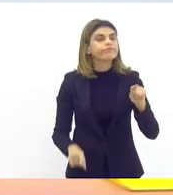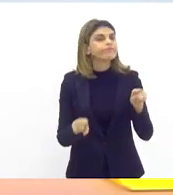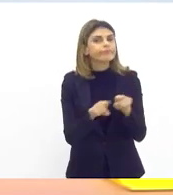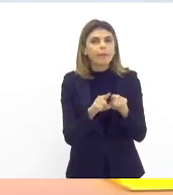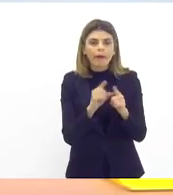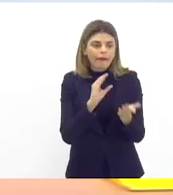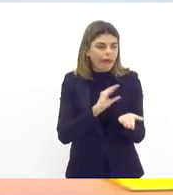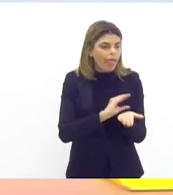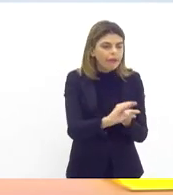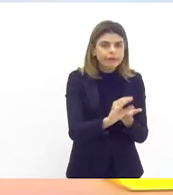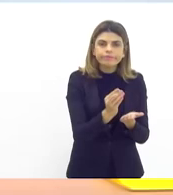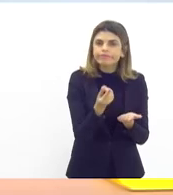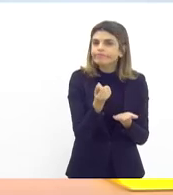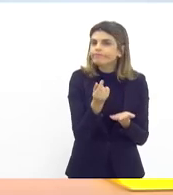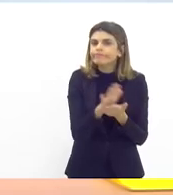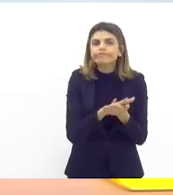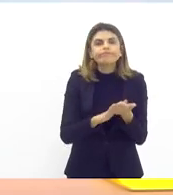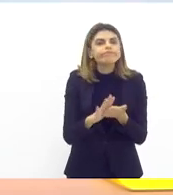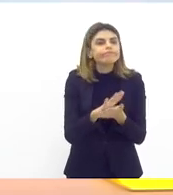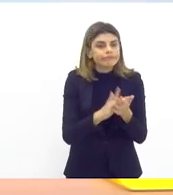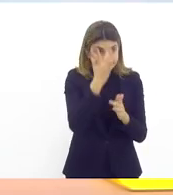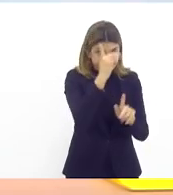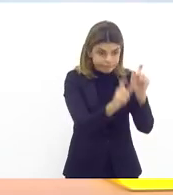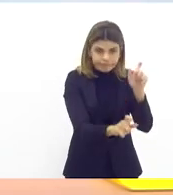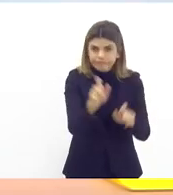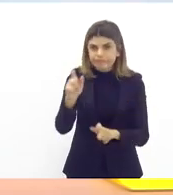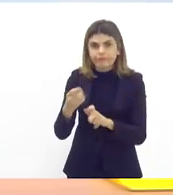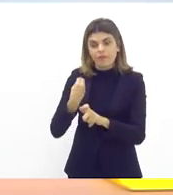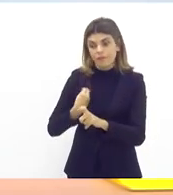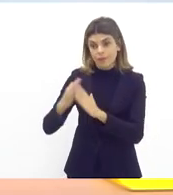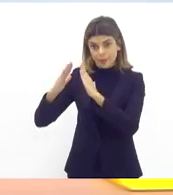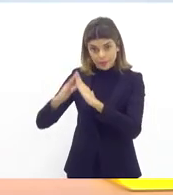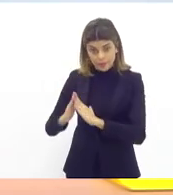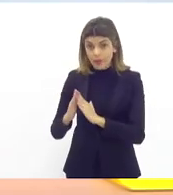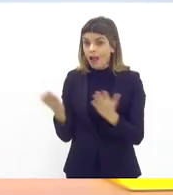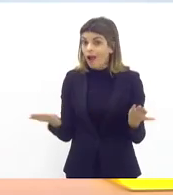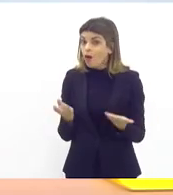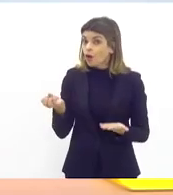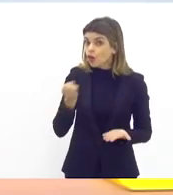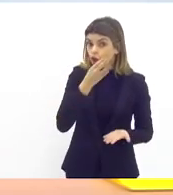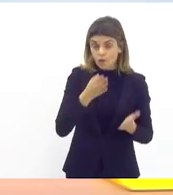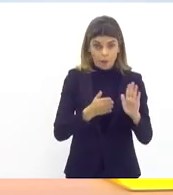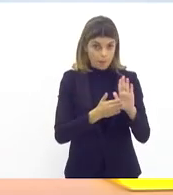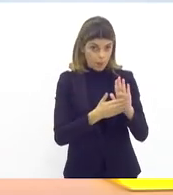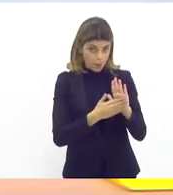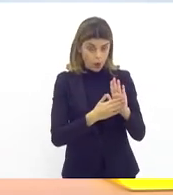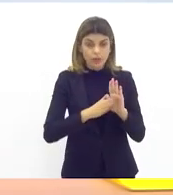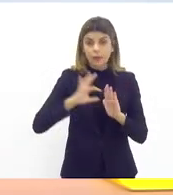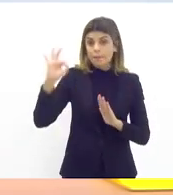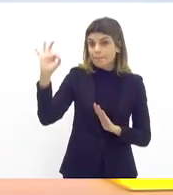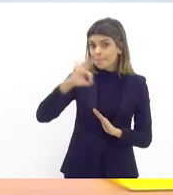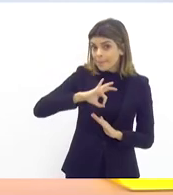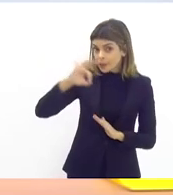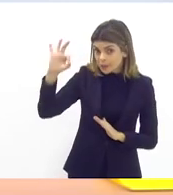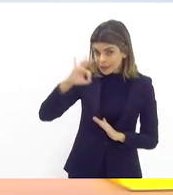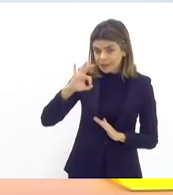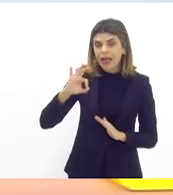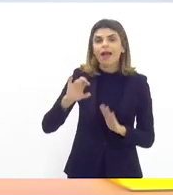habitante. O que se propõe na PEC é que a parcela que é por lei estadual está